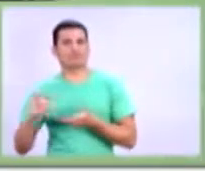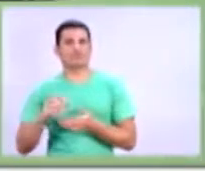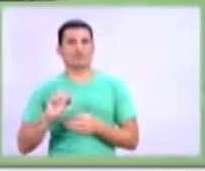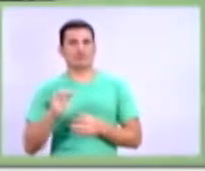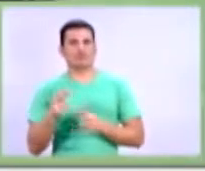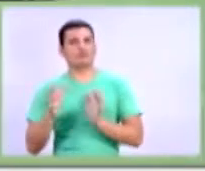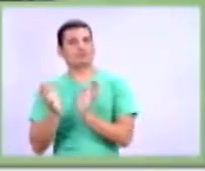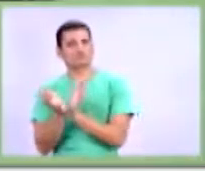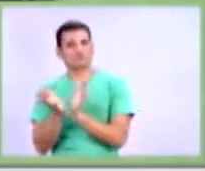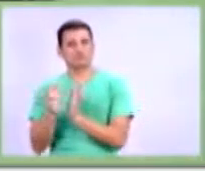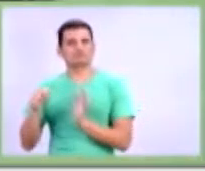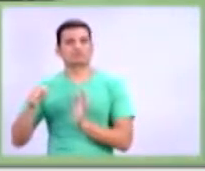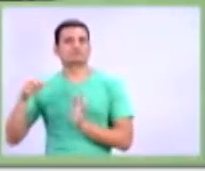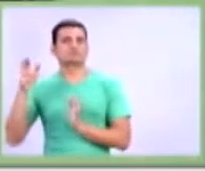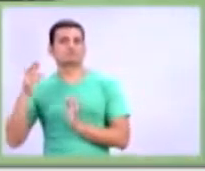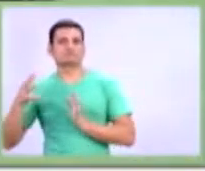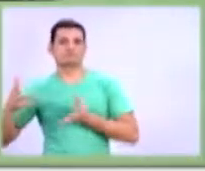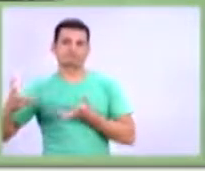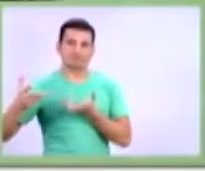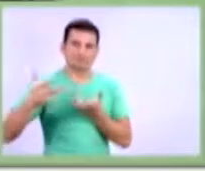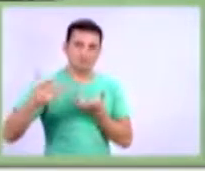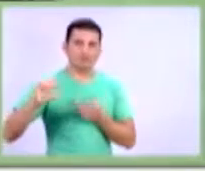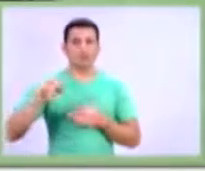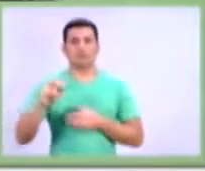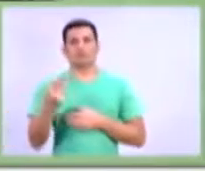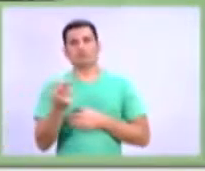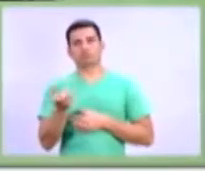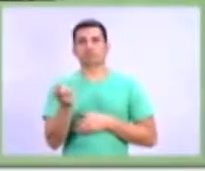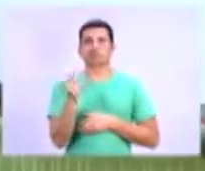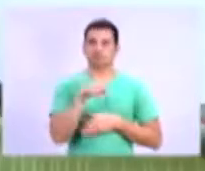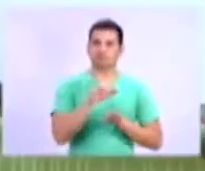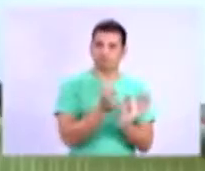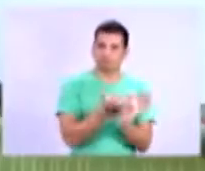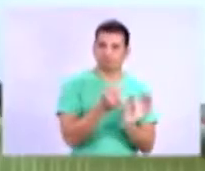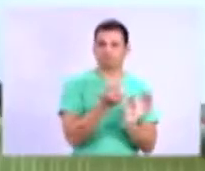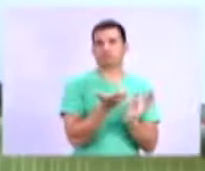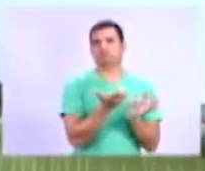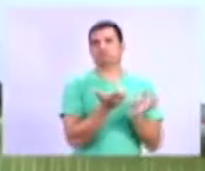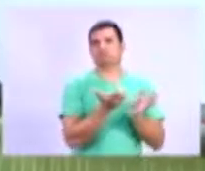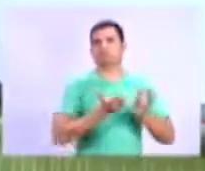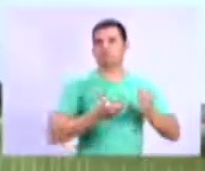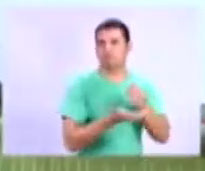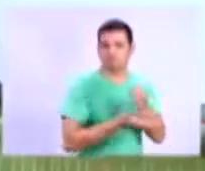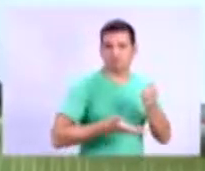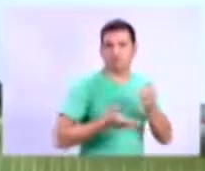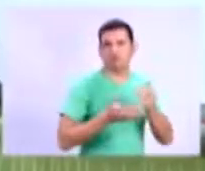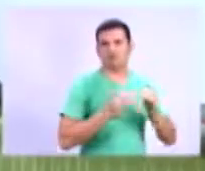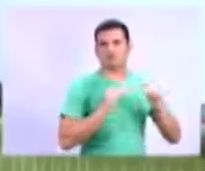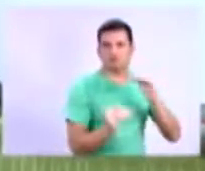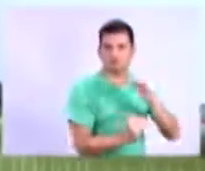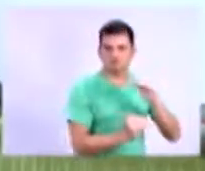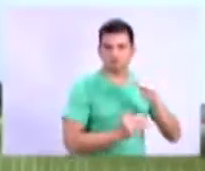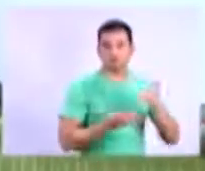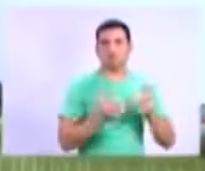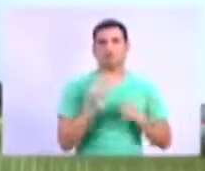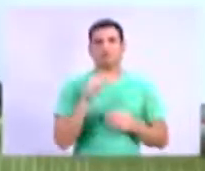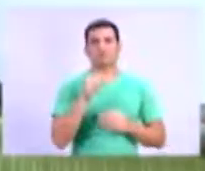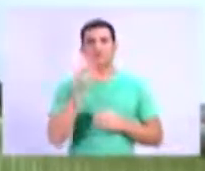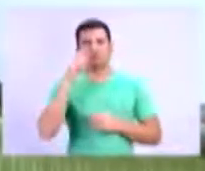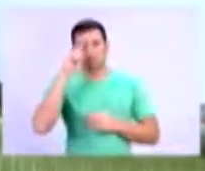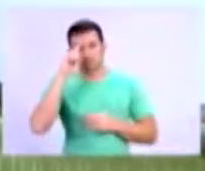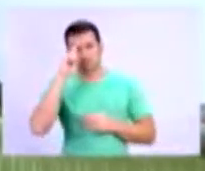dos que dominam e daqueles que são dominados. Então, a ideia dessa ética do discurso é uma reflexão sobre